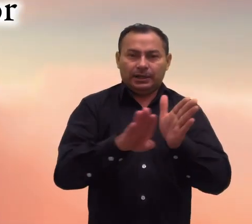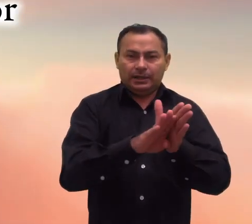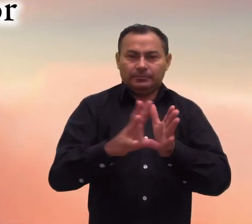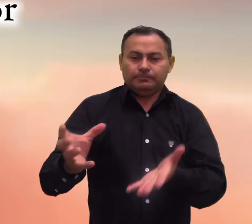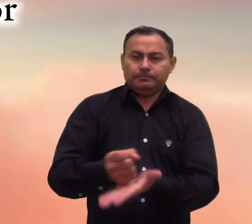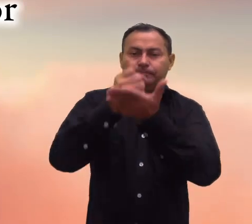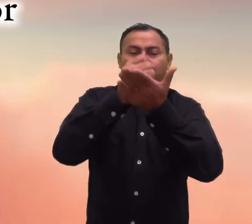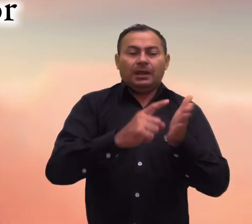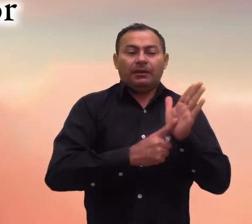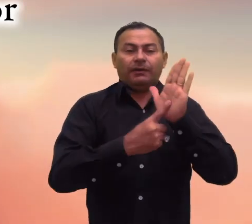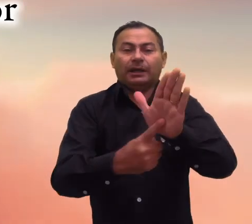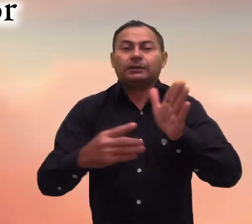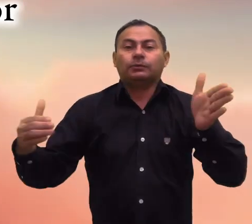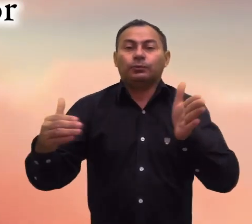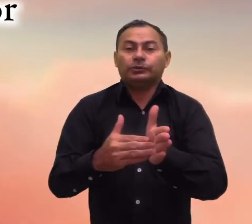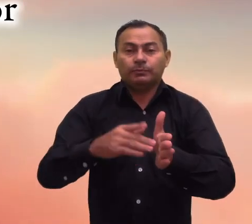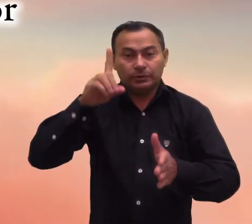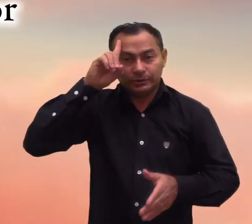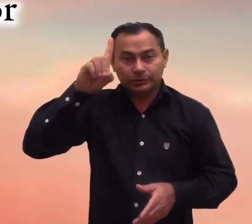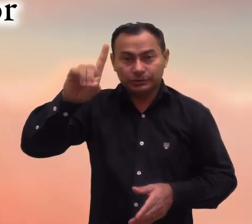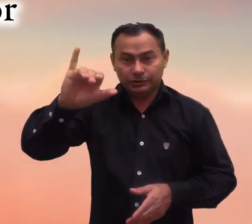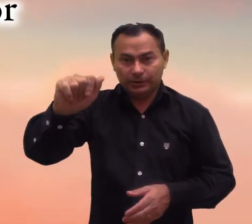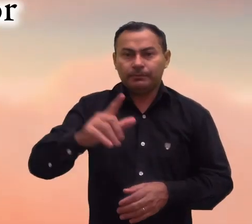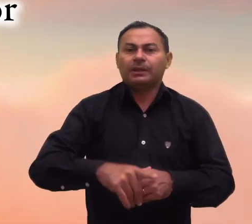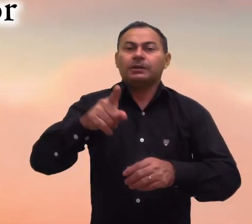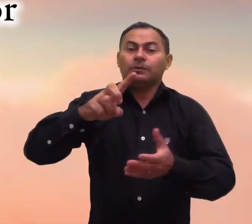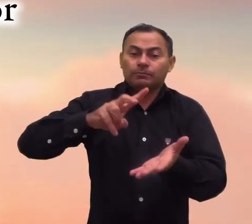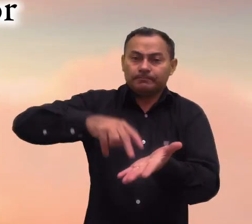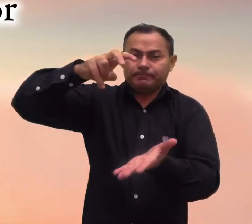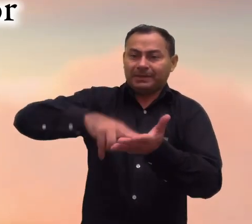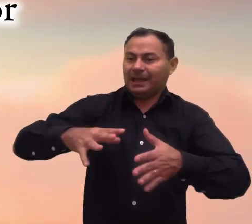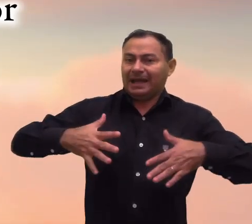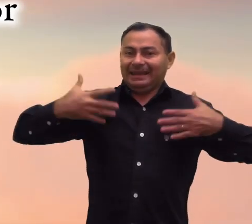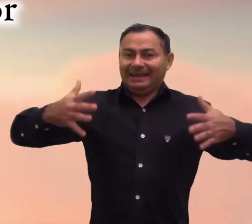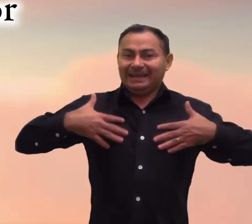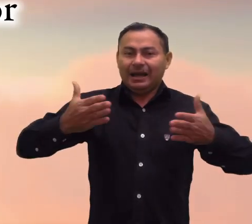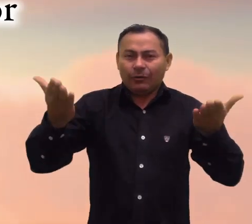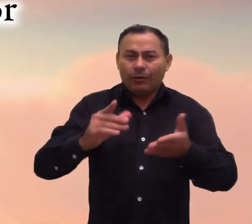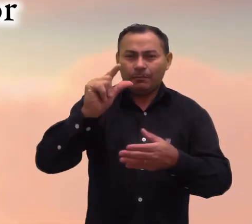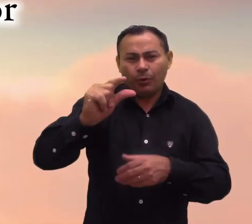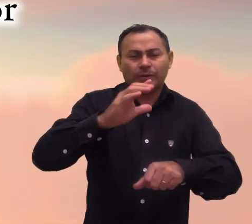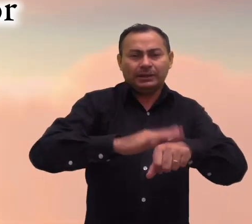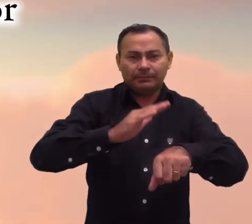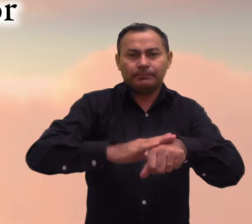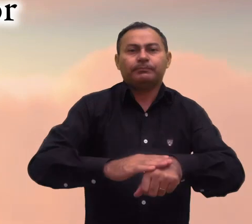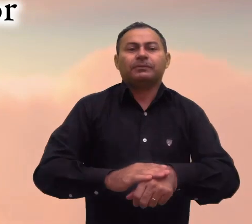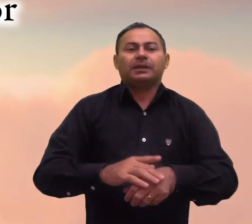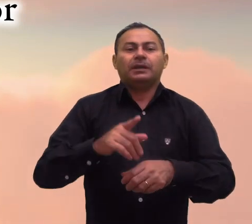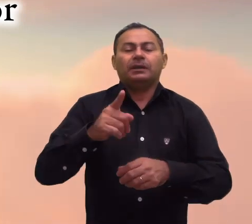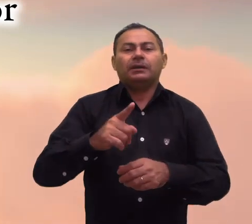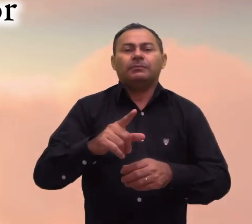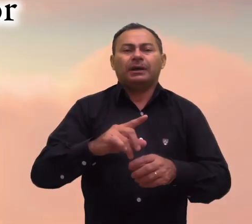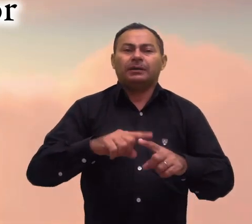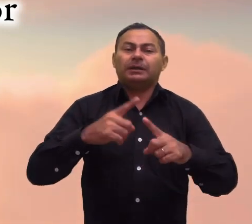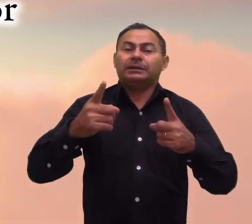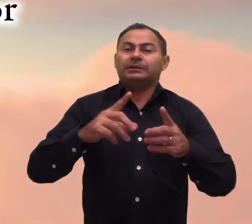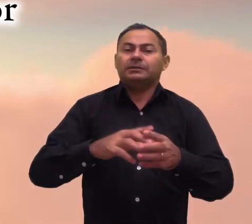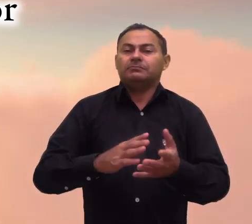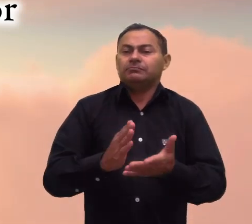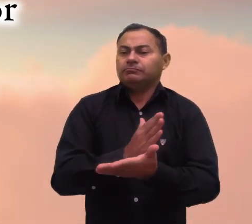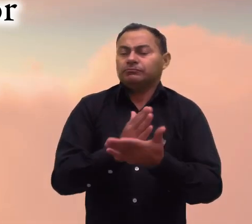salvação prestes a ser revelada no último tempo. Nisso vocês exultam, ainda que agora por um pouco de tempo devam